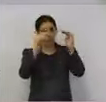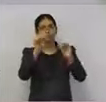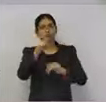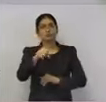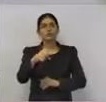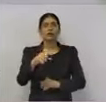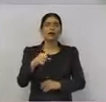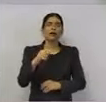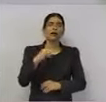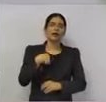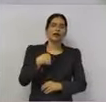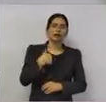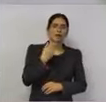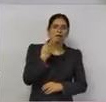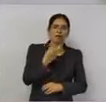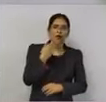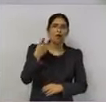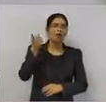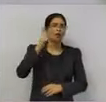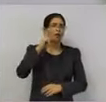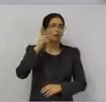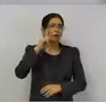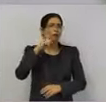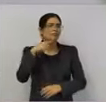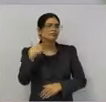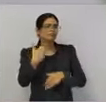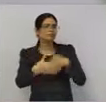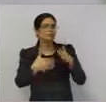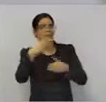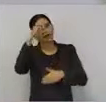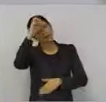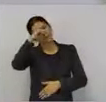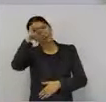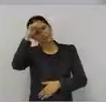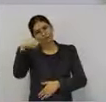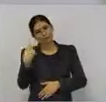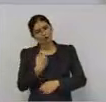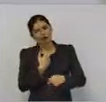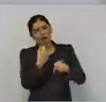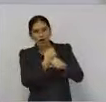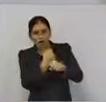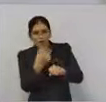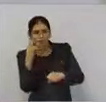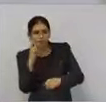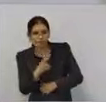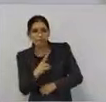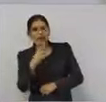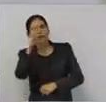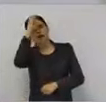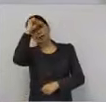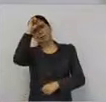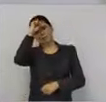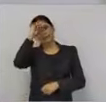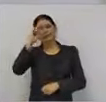estamos aprendendo muito com essas obras e vamos cada vez mais